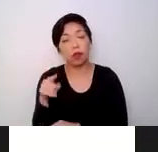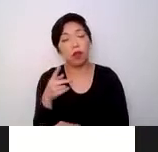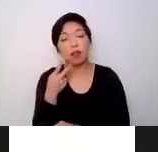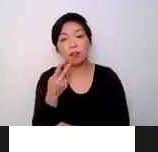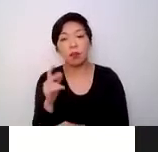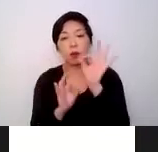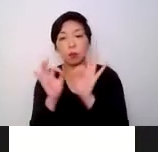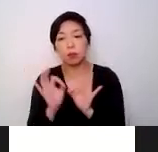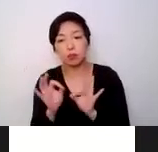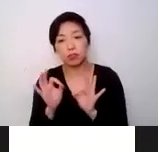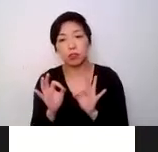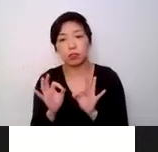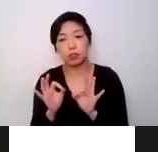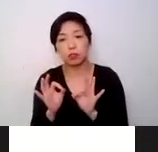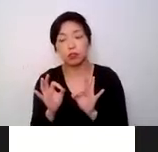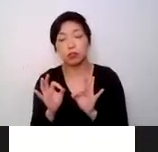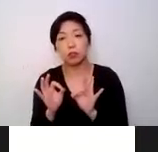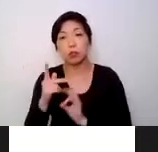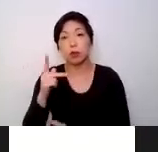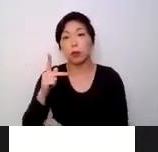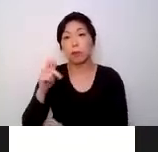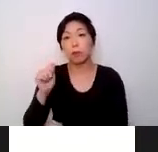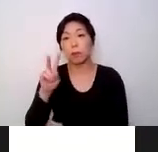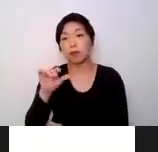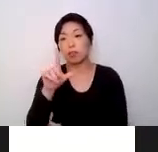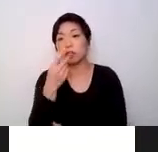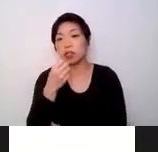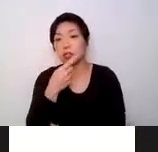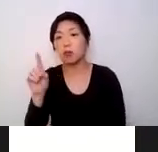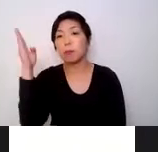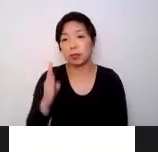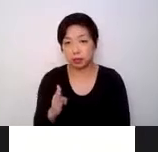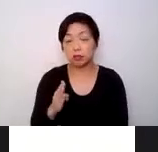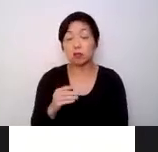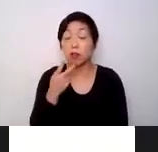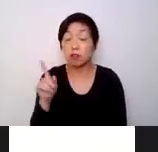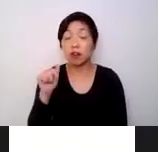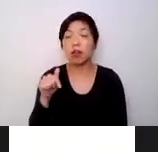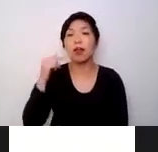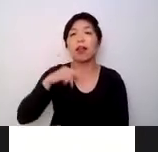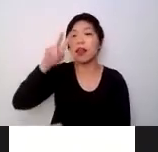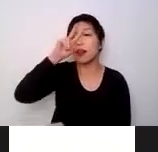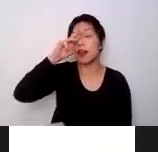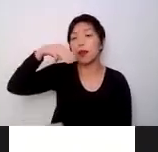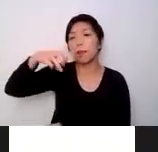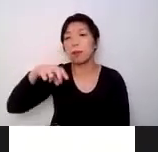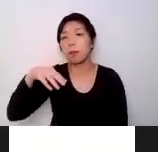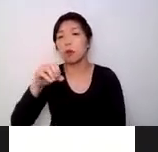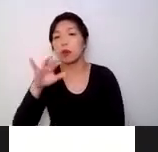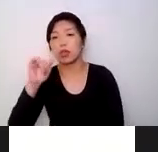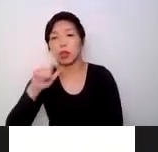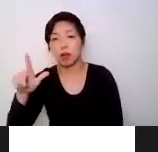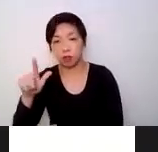projeto para o pavilhão do Brasil em Sevilha de memorial um memorial aquilo que estava das obras do Brasil